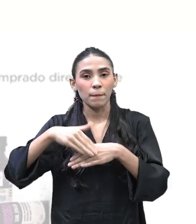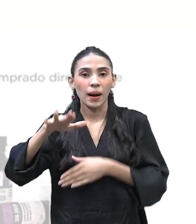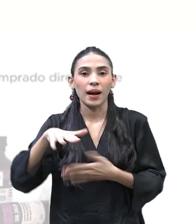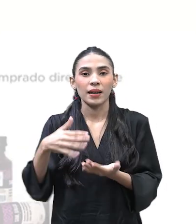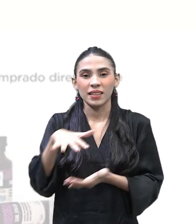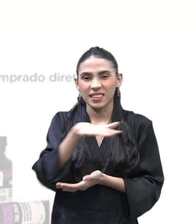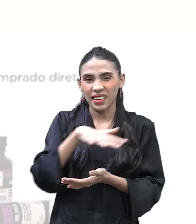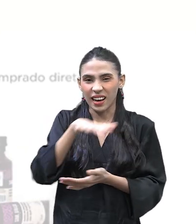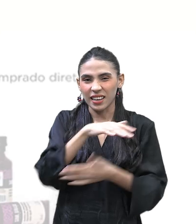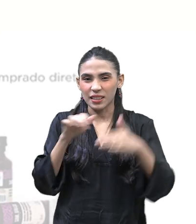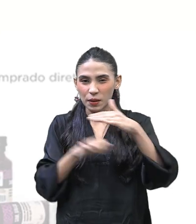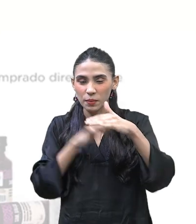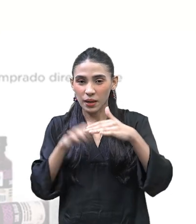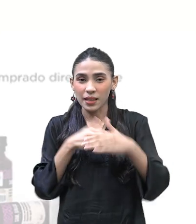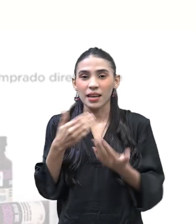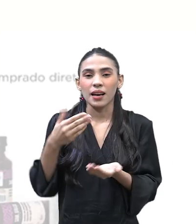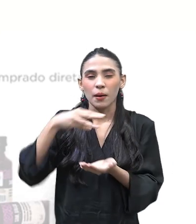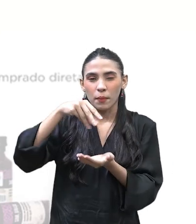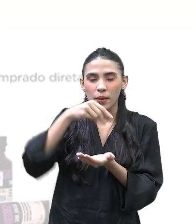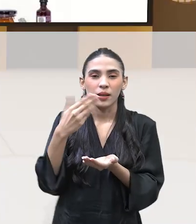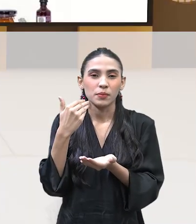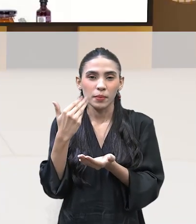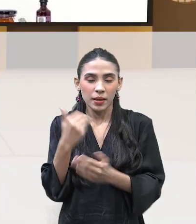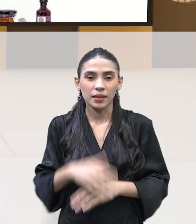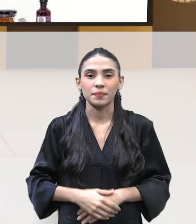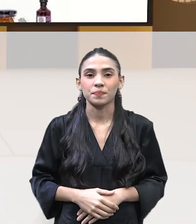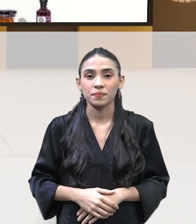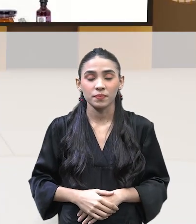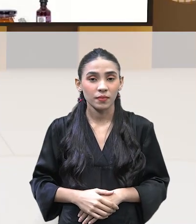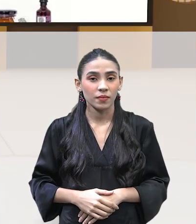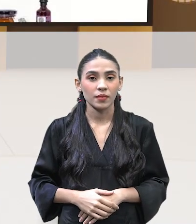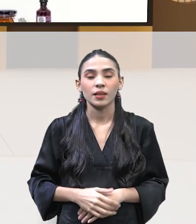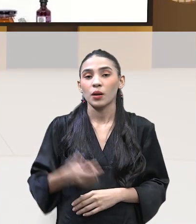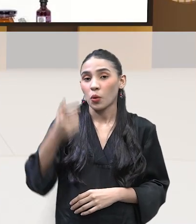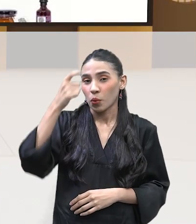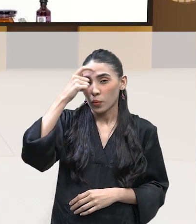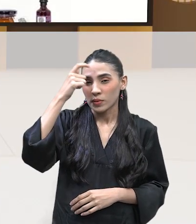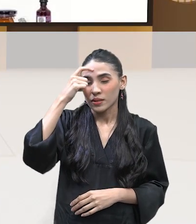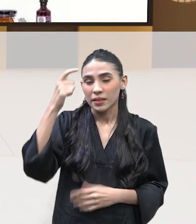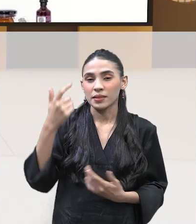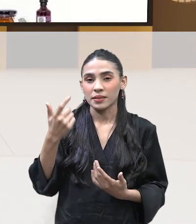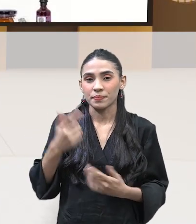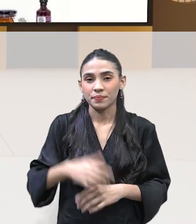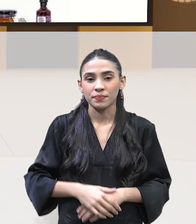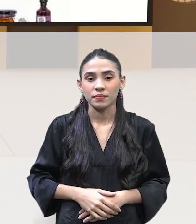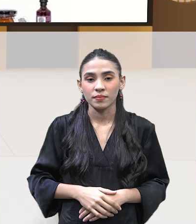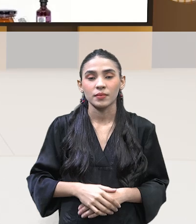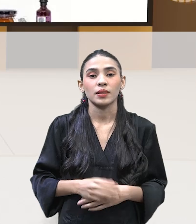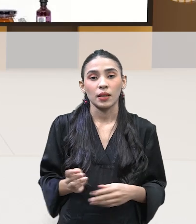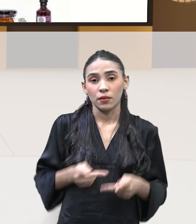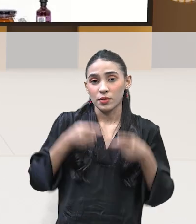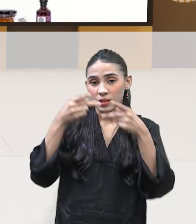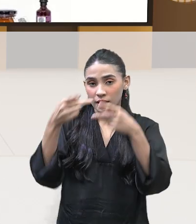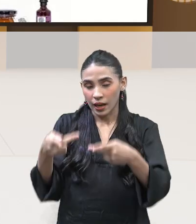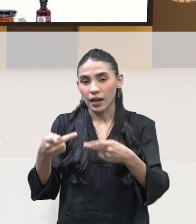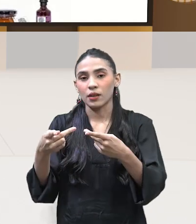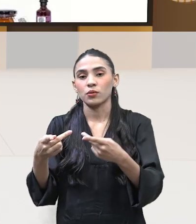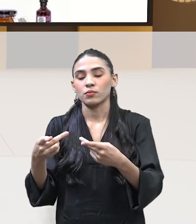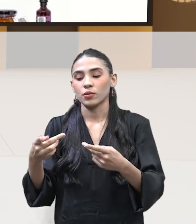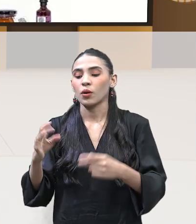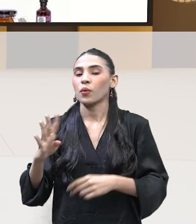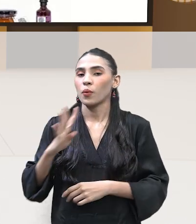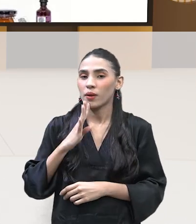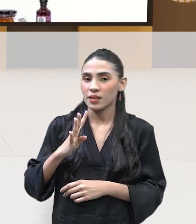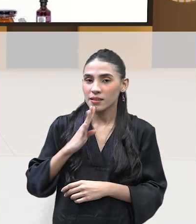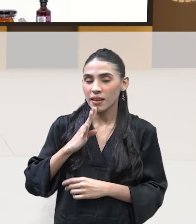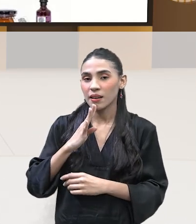que é o foco aqui. Então, vejam que faz sobre a questão de se sustentar. Sim. Né? Eles foram lá, conheceram, fizeram